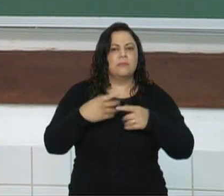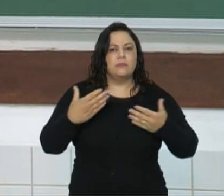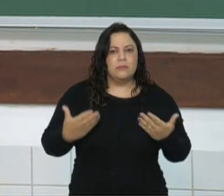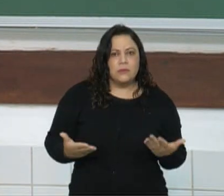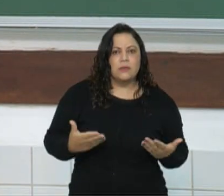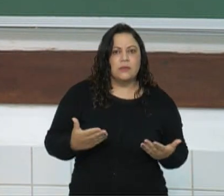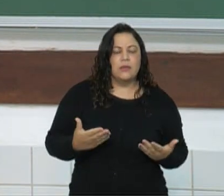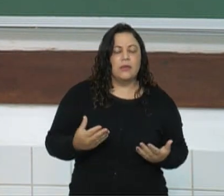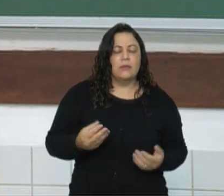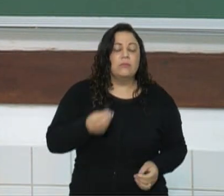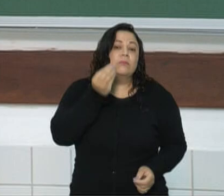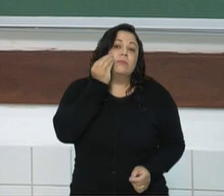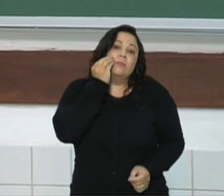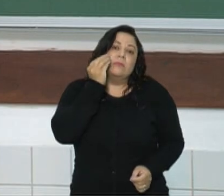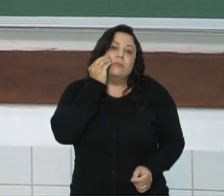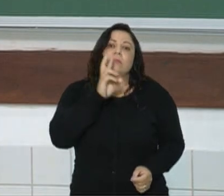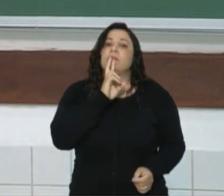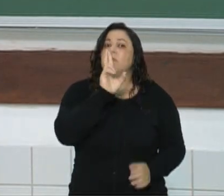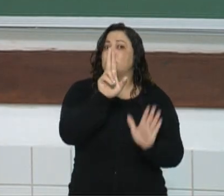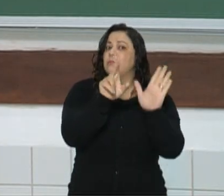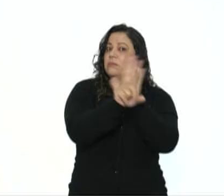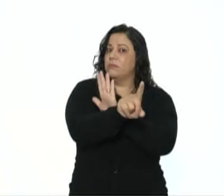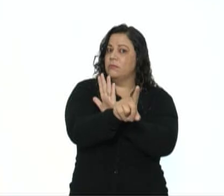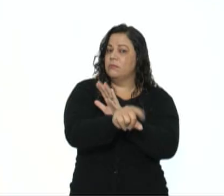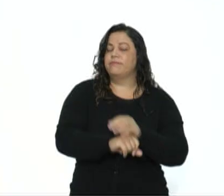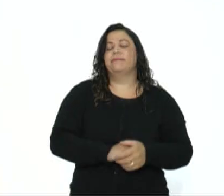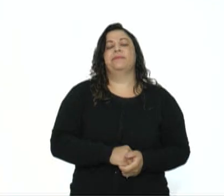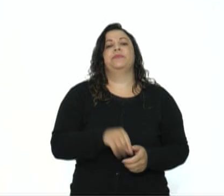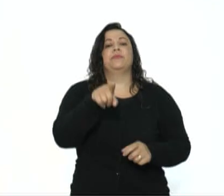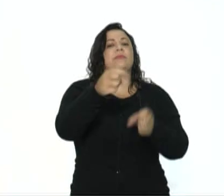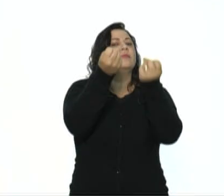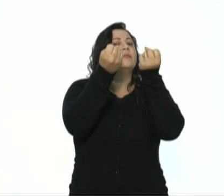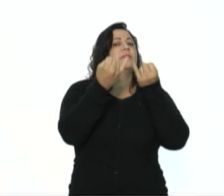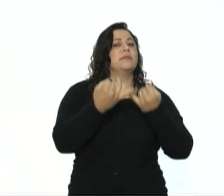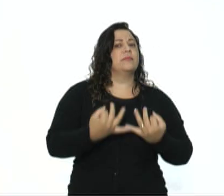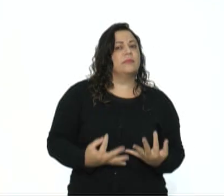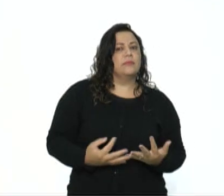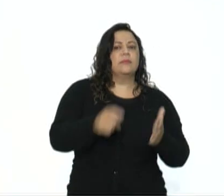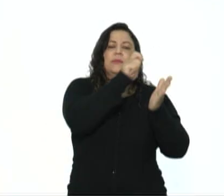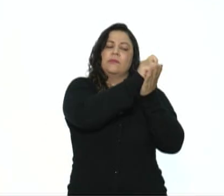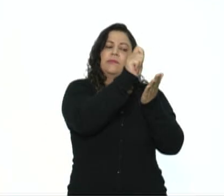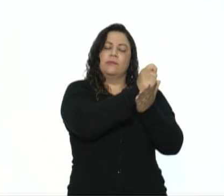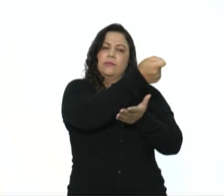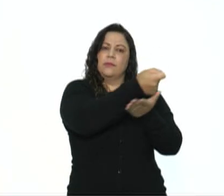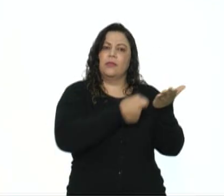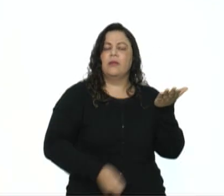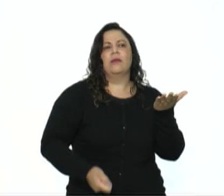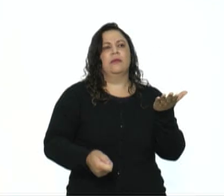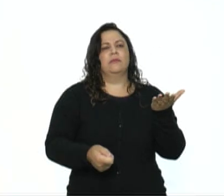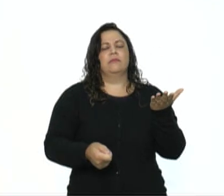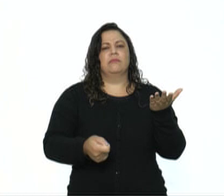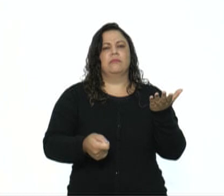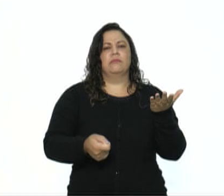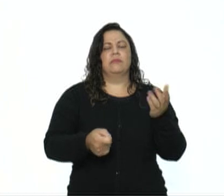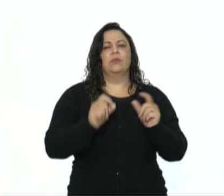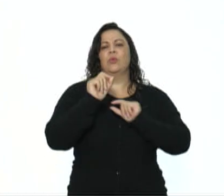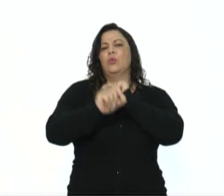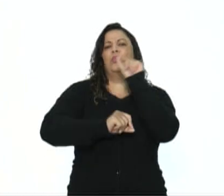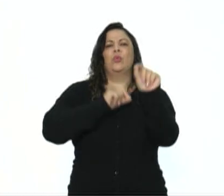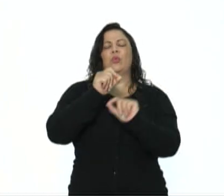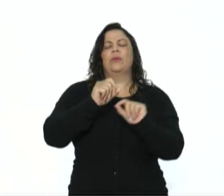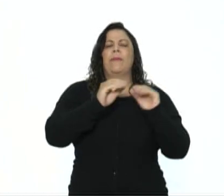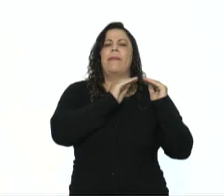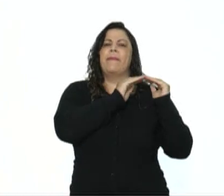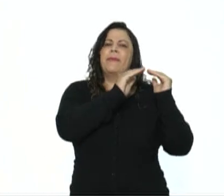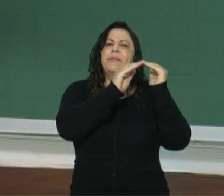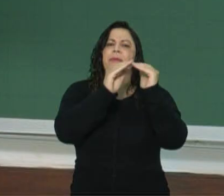tentar responder a uma questão. Descreva aspectos pertinentes da moralidade da sua